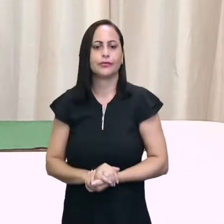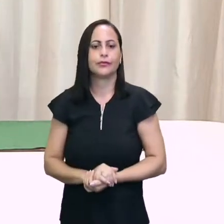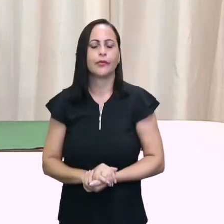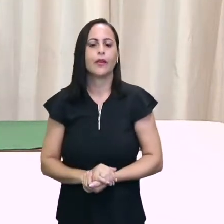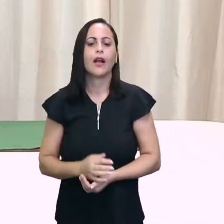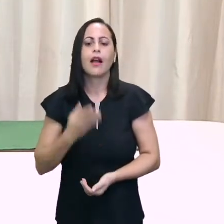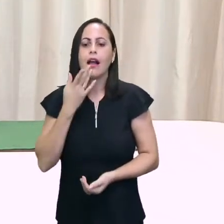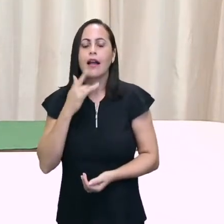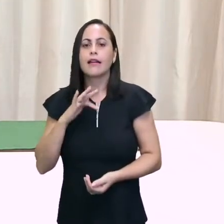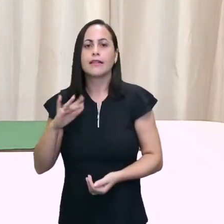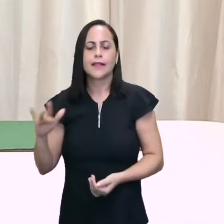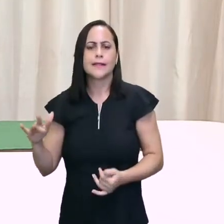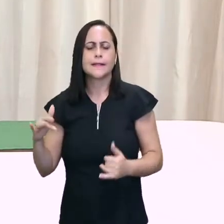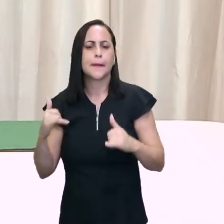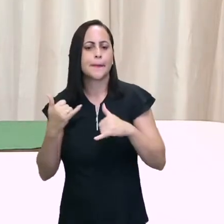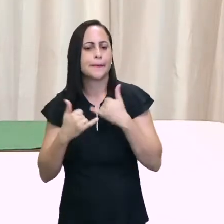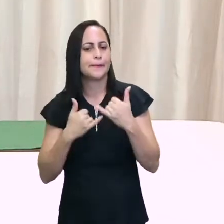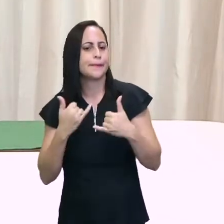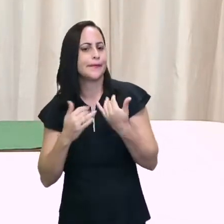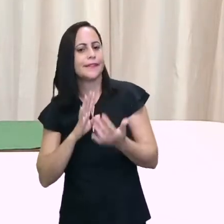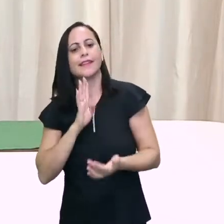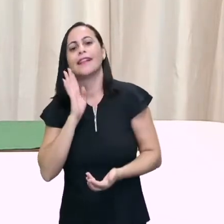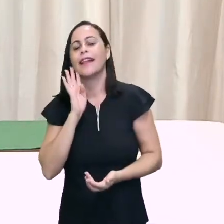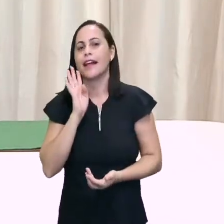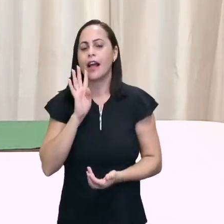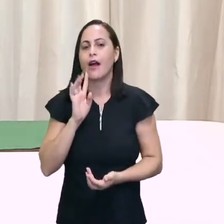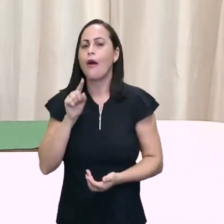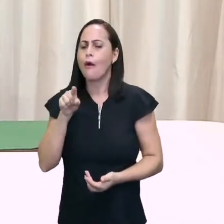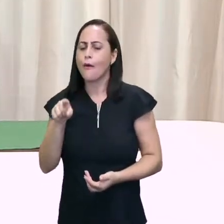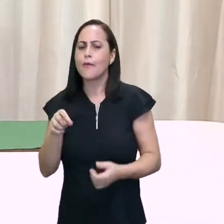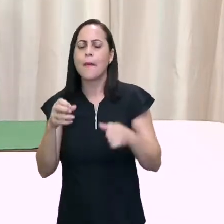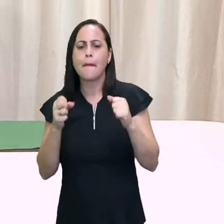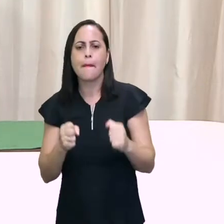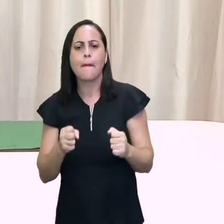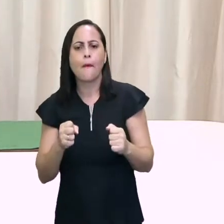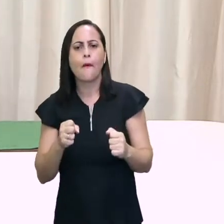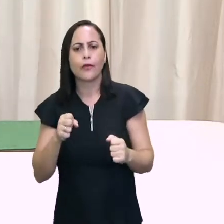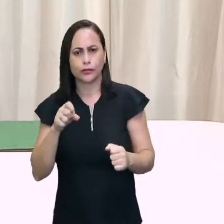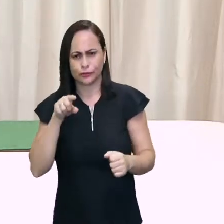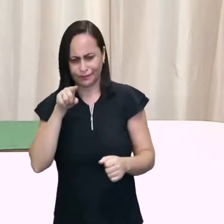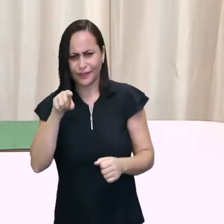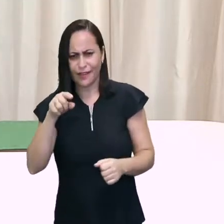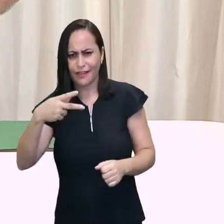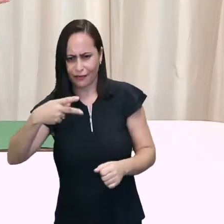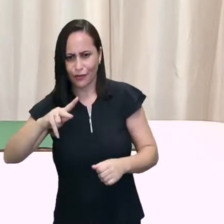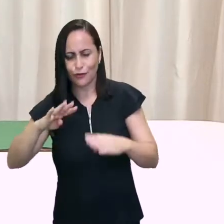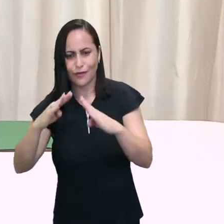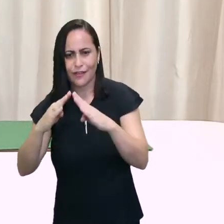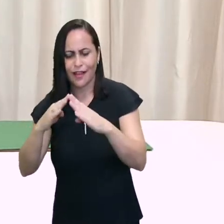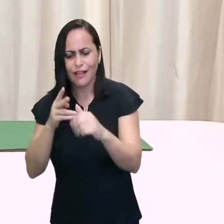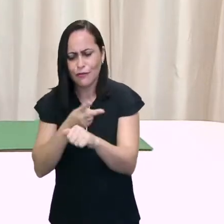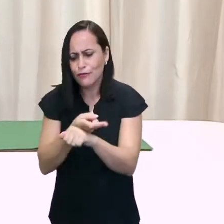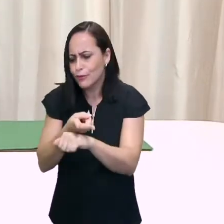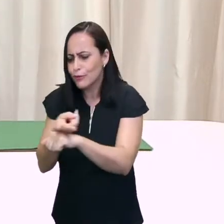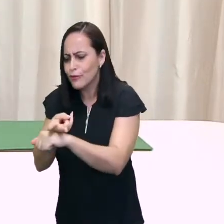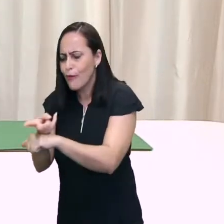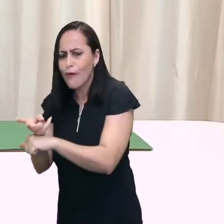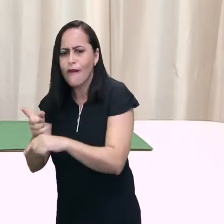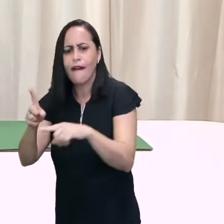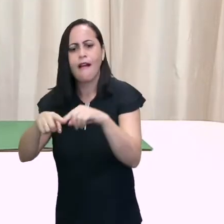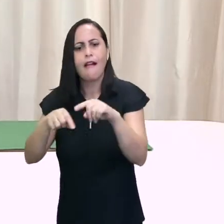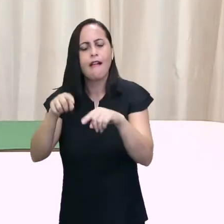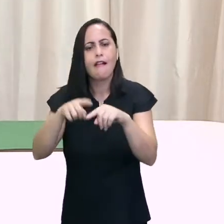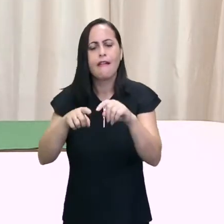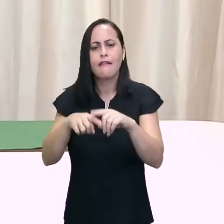Crianças, esta brincadeira é muito legal. Vocês podem aí na sua casa procurar vários objetos que têm o formato